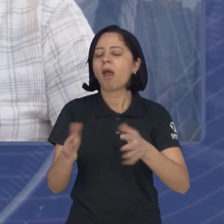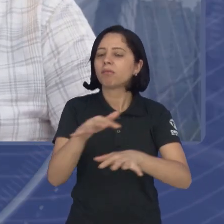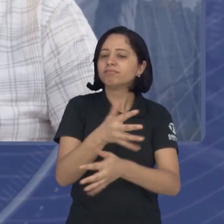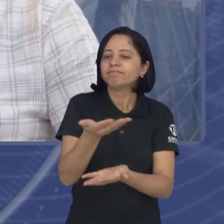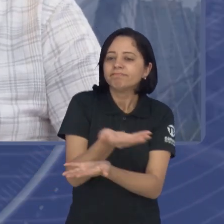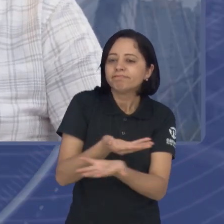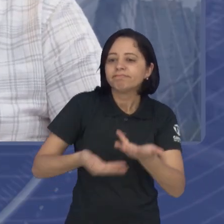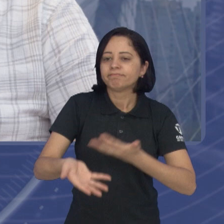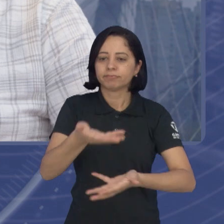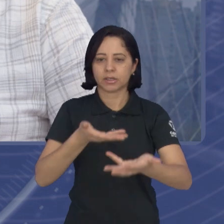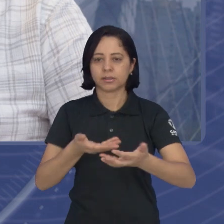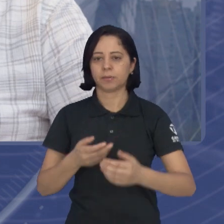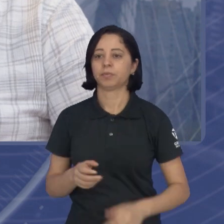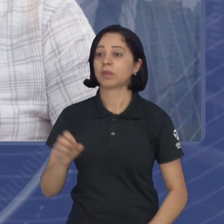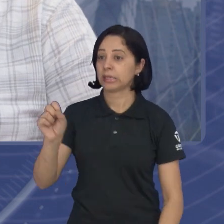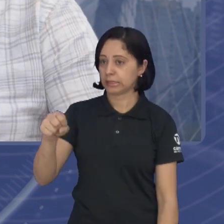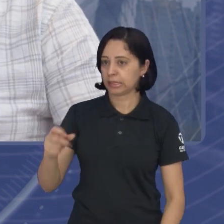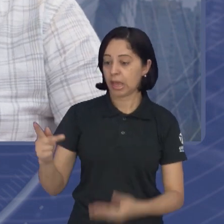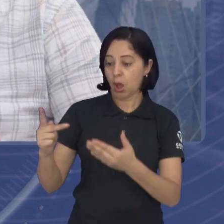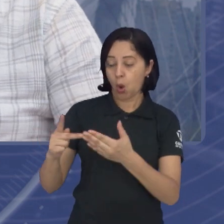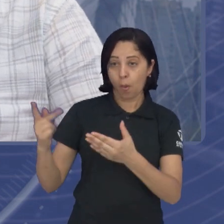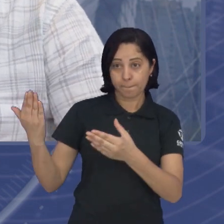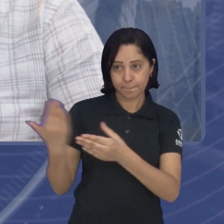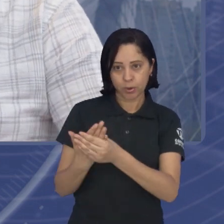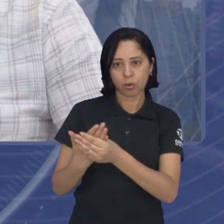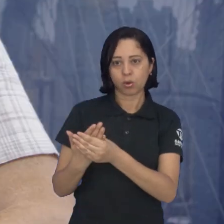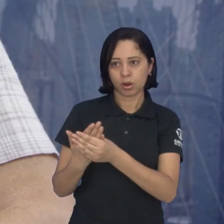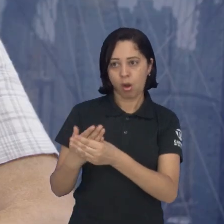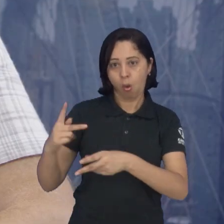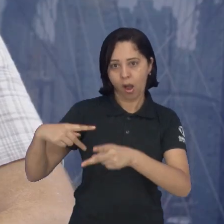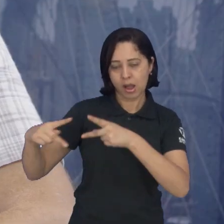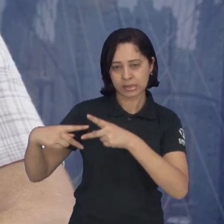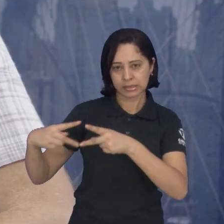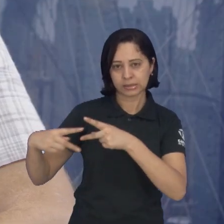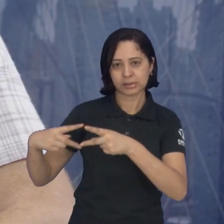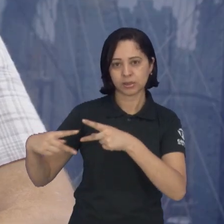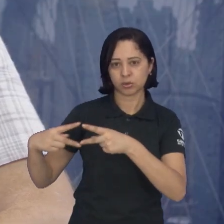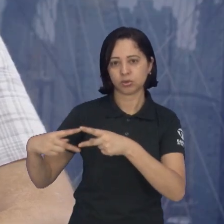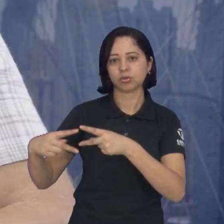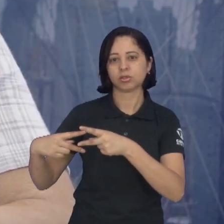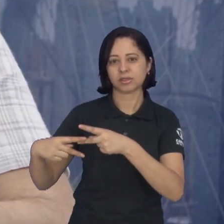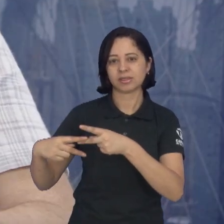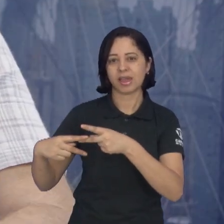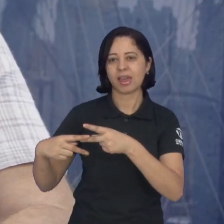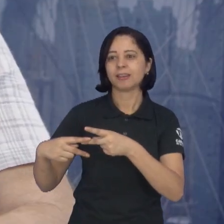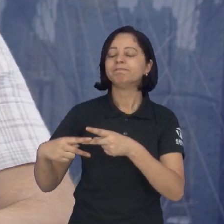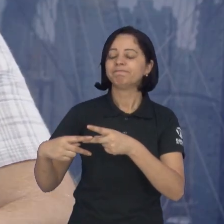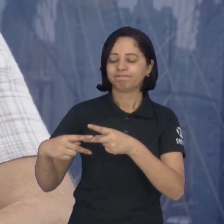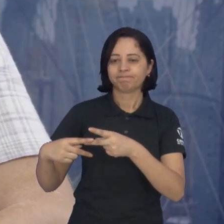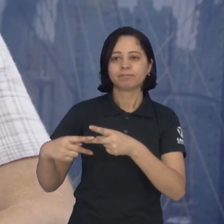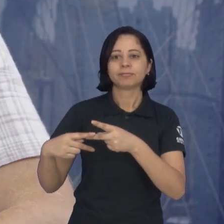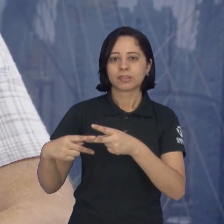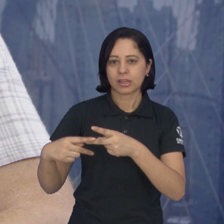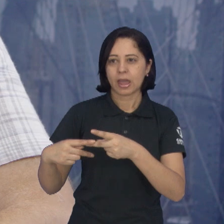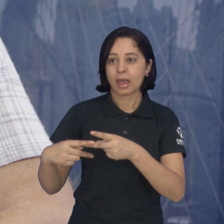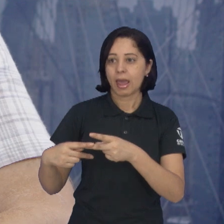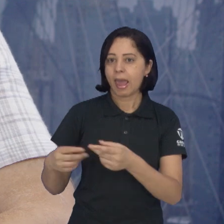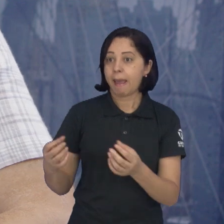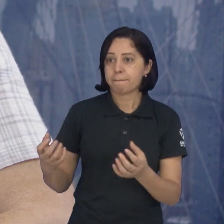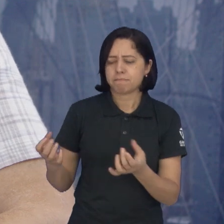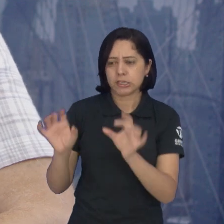É integrada? Sim, o PROCON para nós, o PROCON de São José é eu diria que é um dos mais municipalizados que